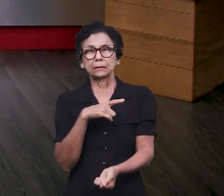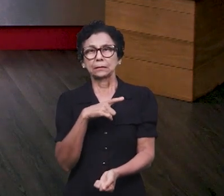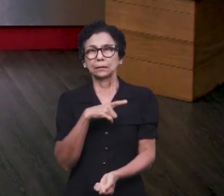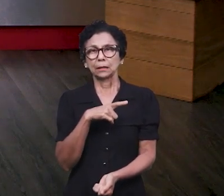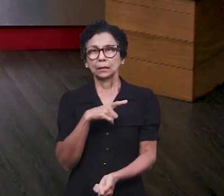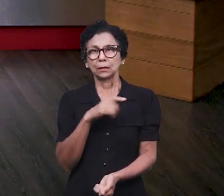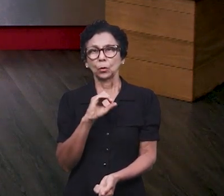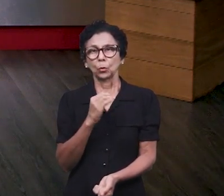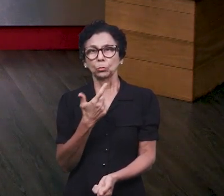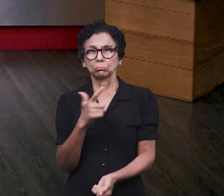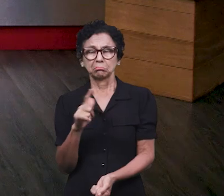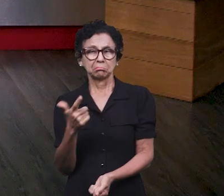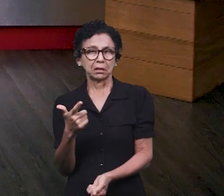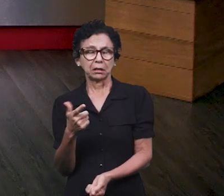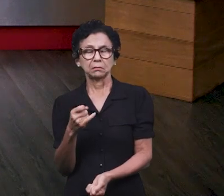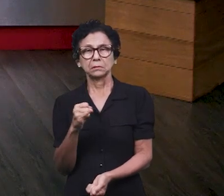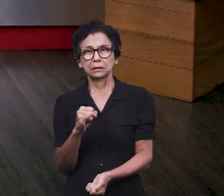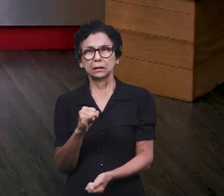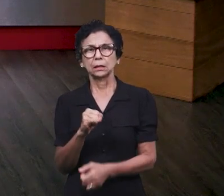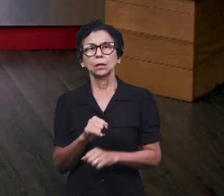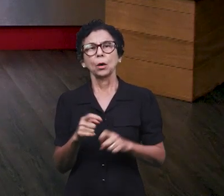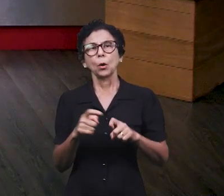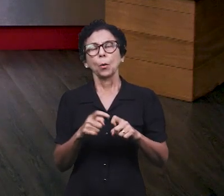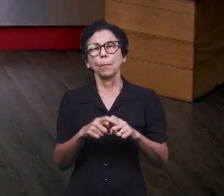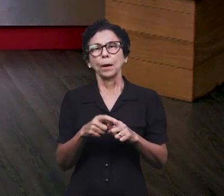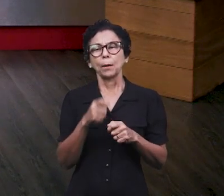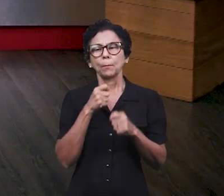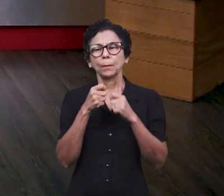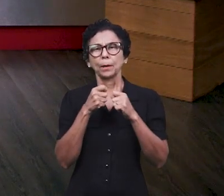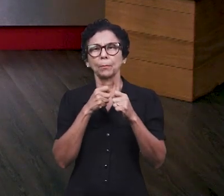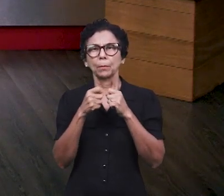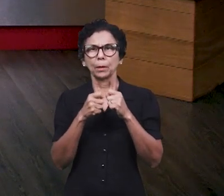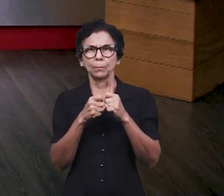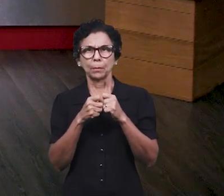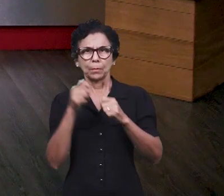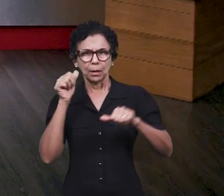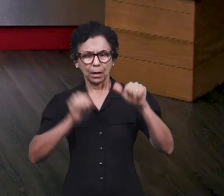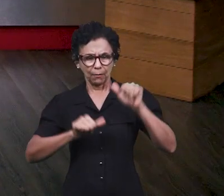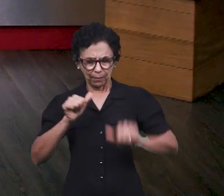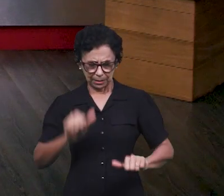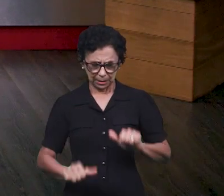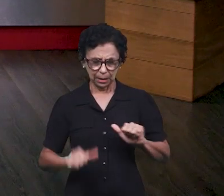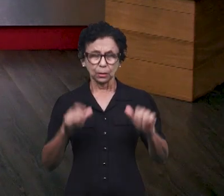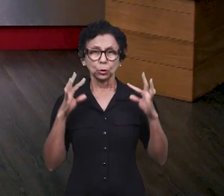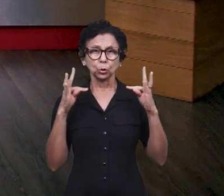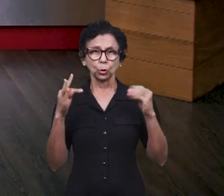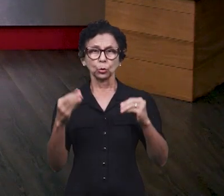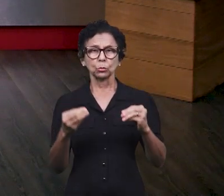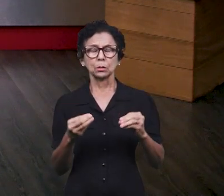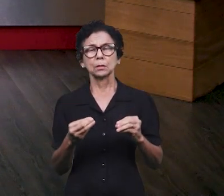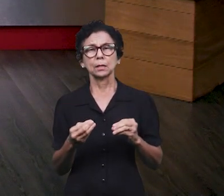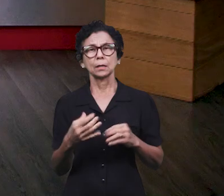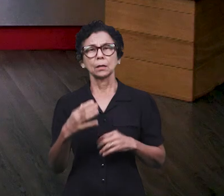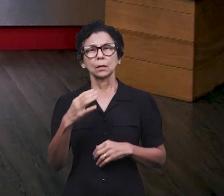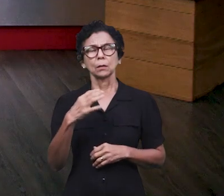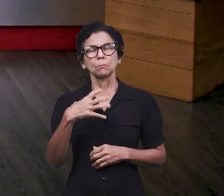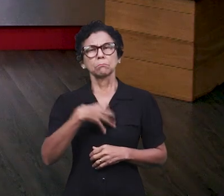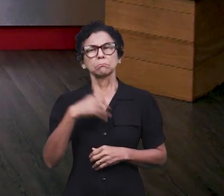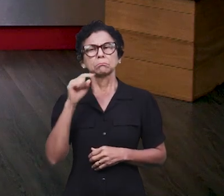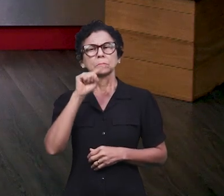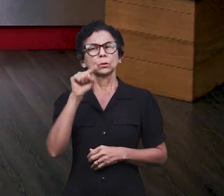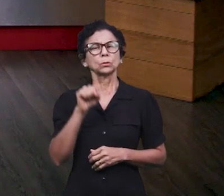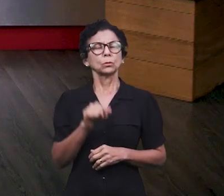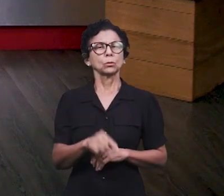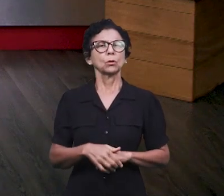Se o médico fizer uma boa entrevista clínica, pode fazer um diagnóstico de fibromialgia, na primeira consulta mesmo e